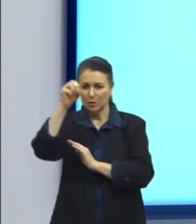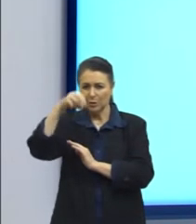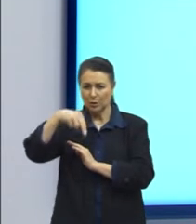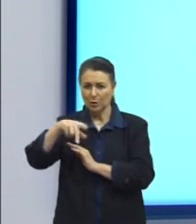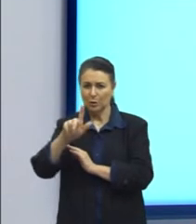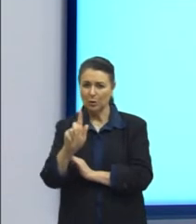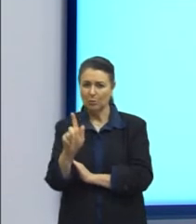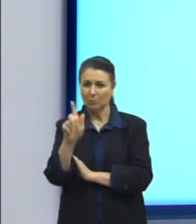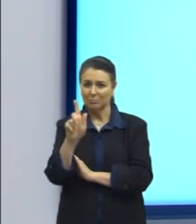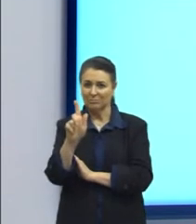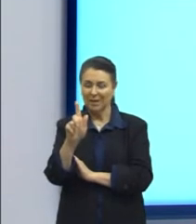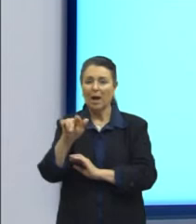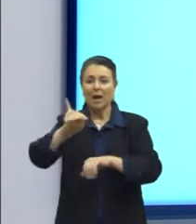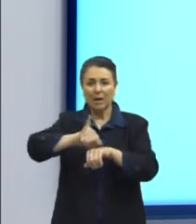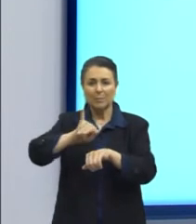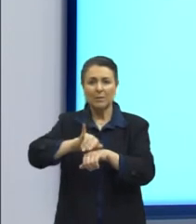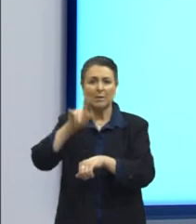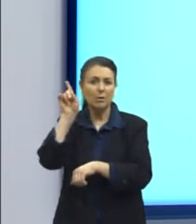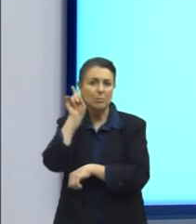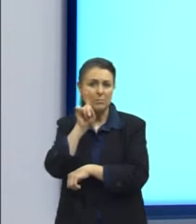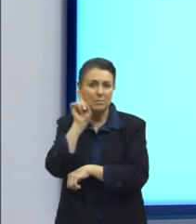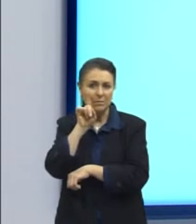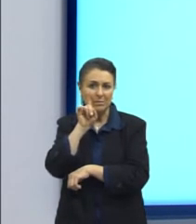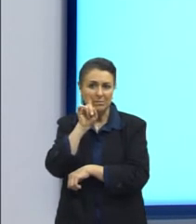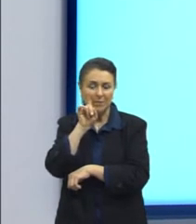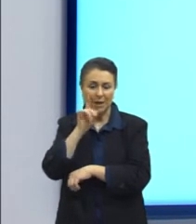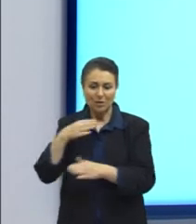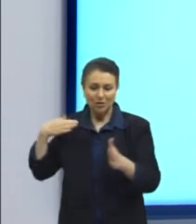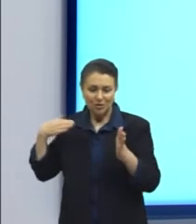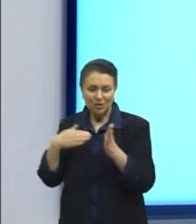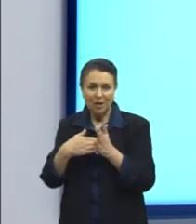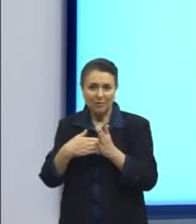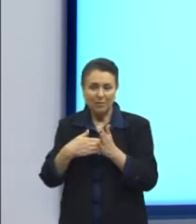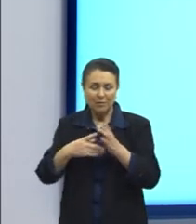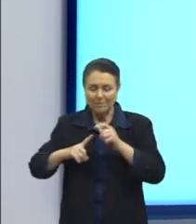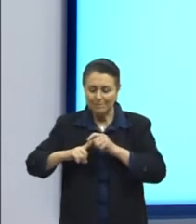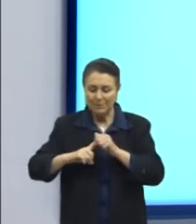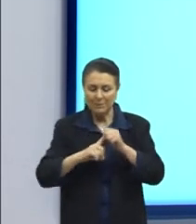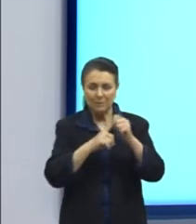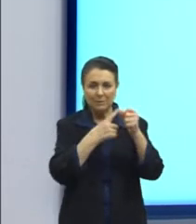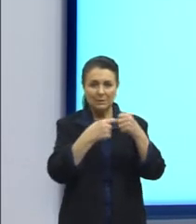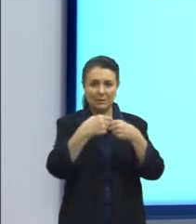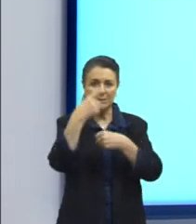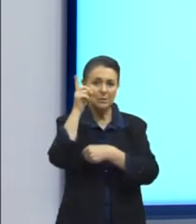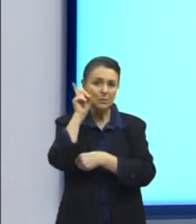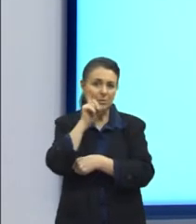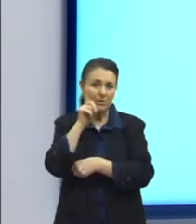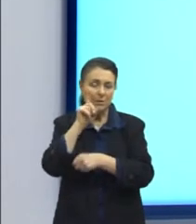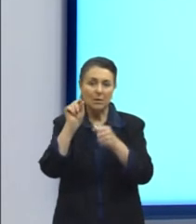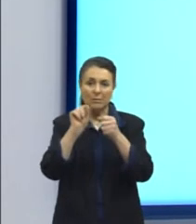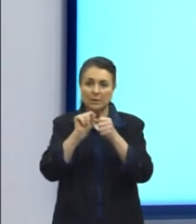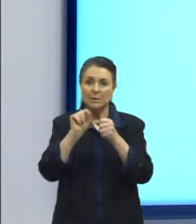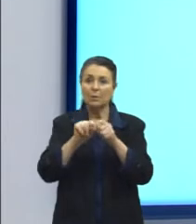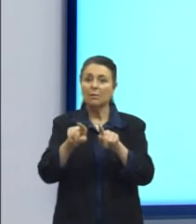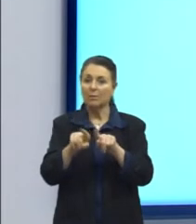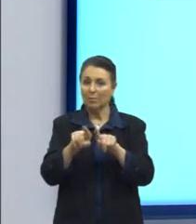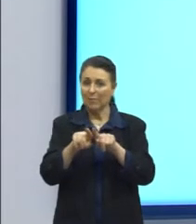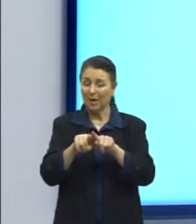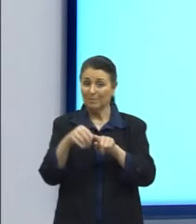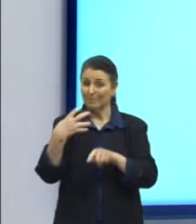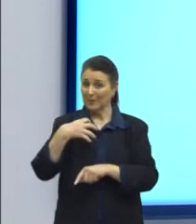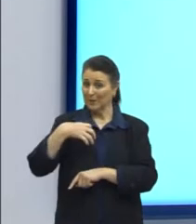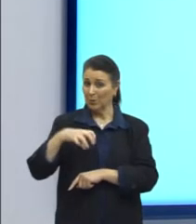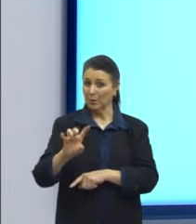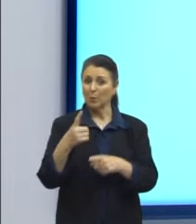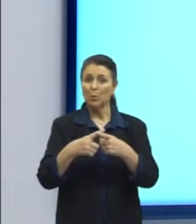que podiam atingir o centro do Poder as principais cidades Americanas eles também fazem isso em Retaliação porque os Estados